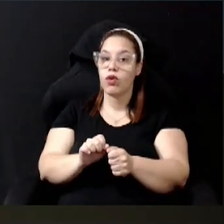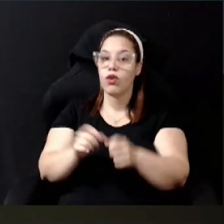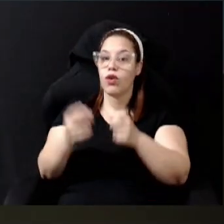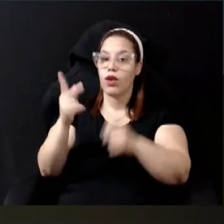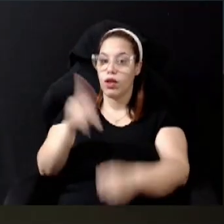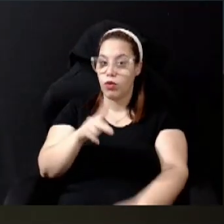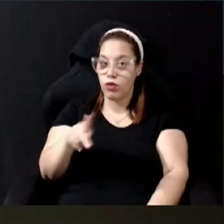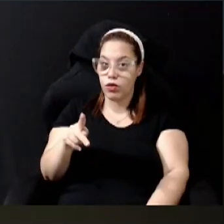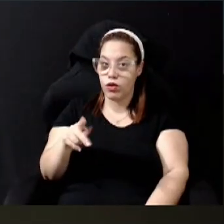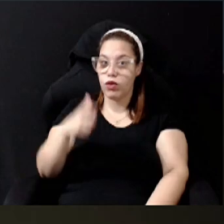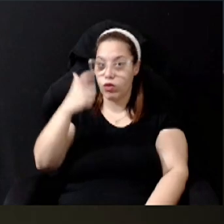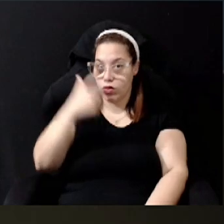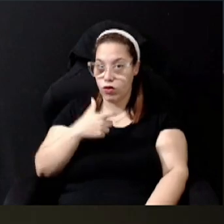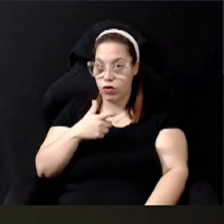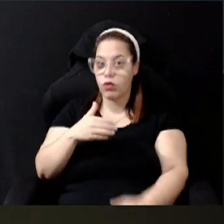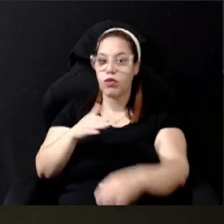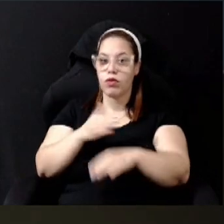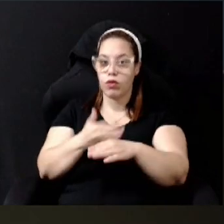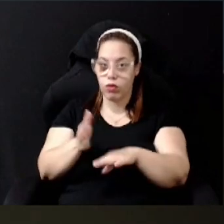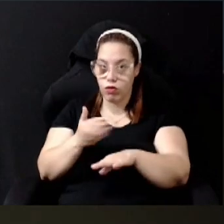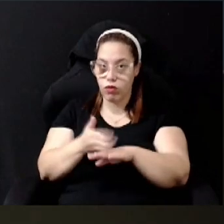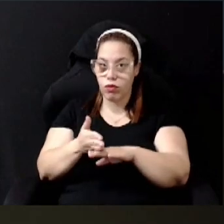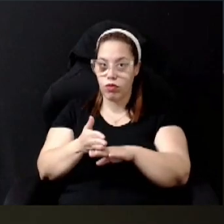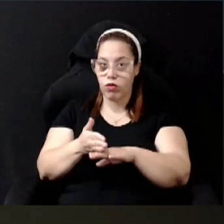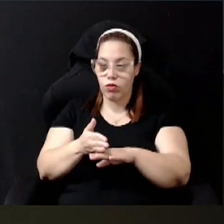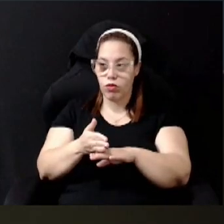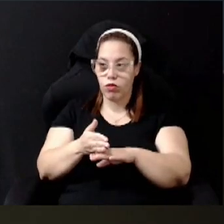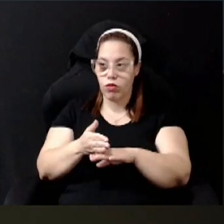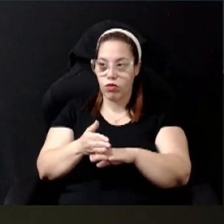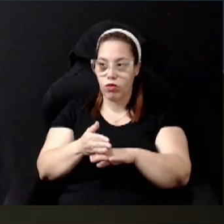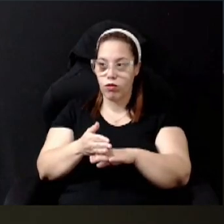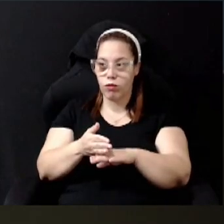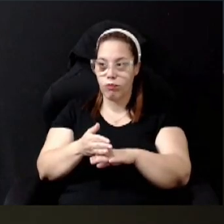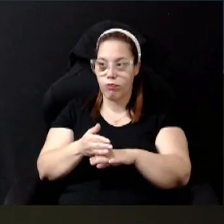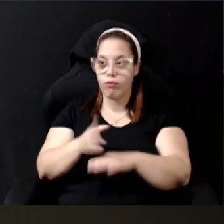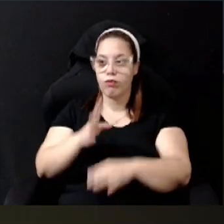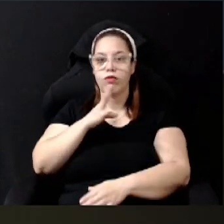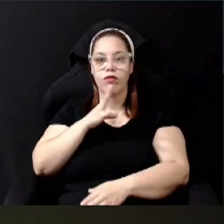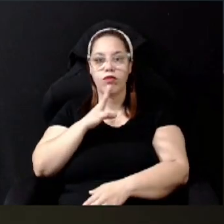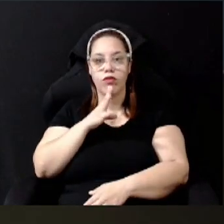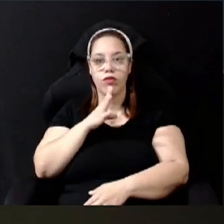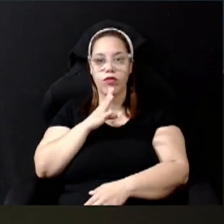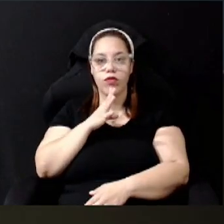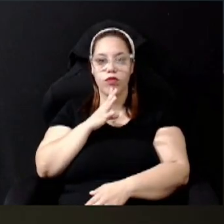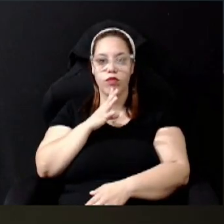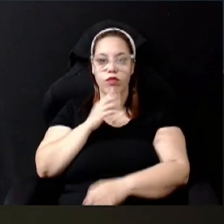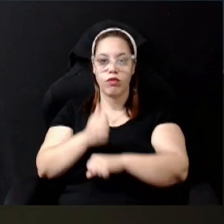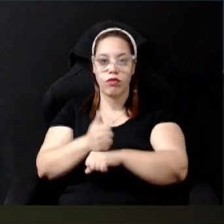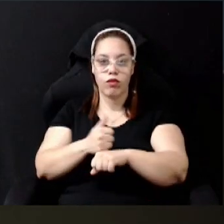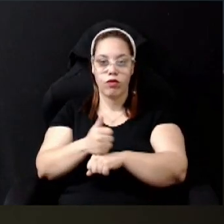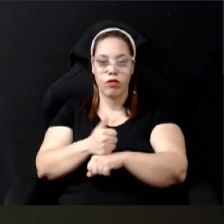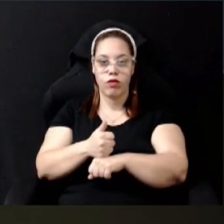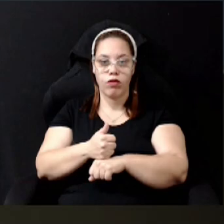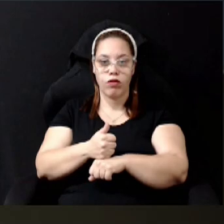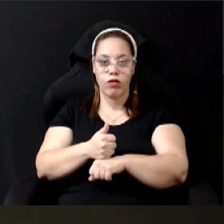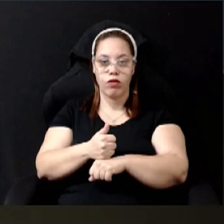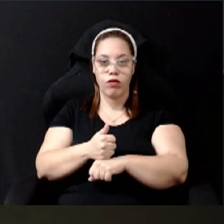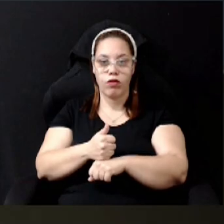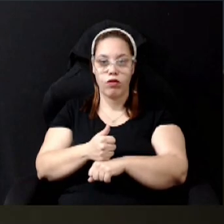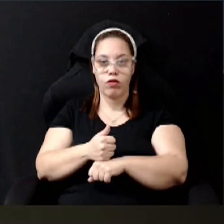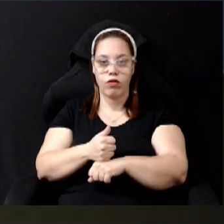Aí eu me preparei para isso e no meio do caminho eu conheci, na formação de professora entrei para uma